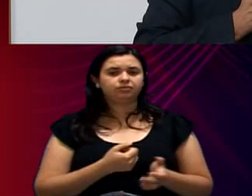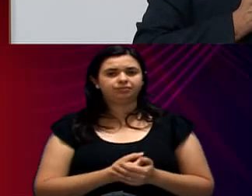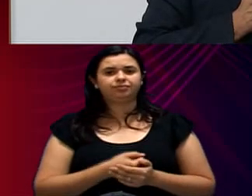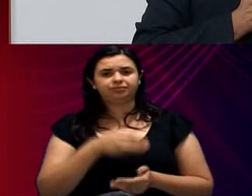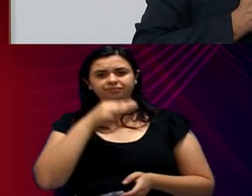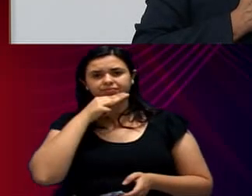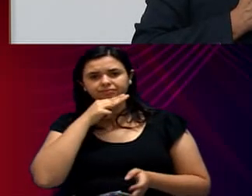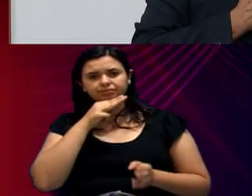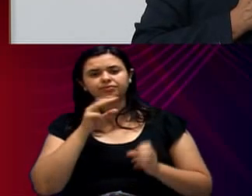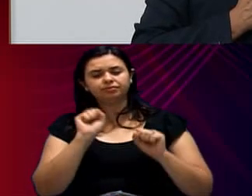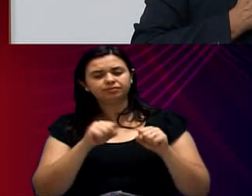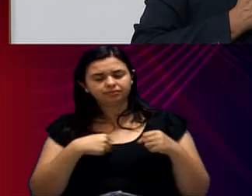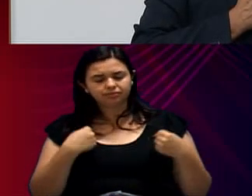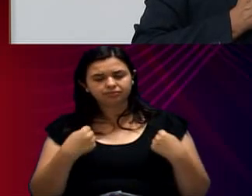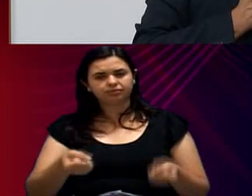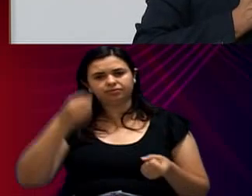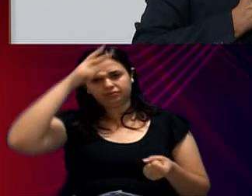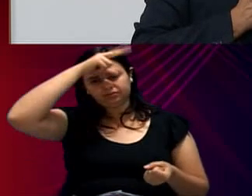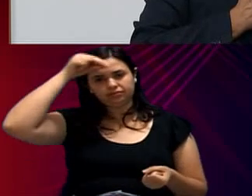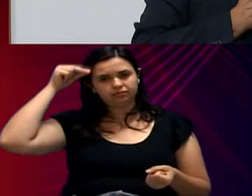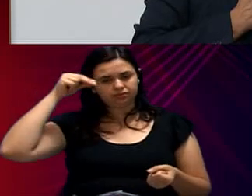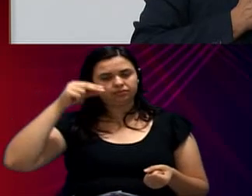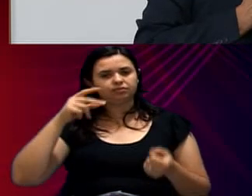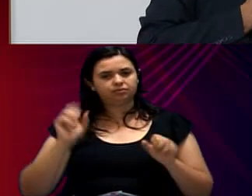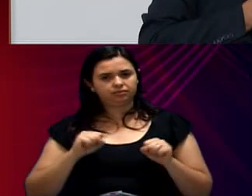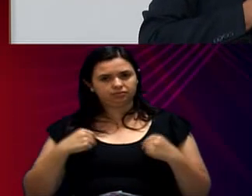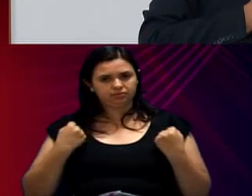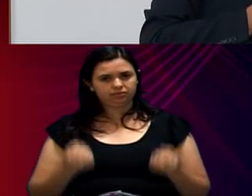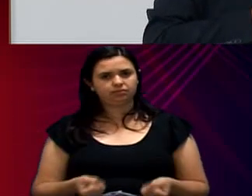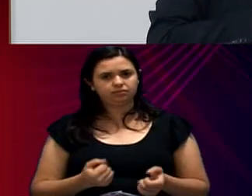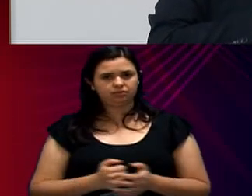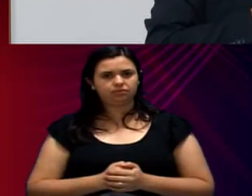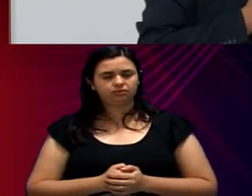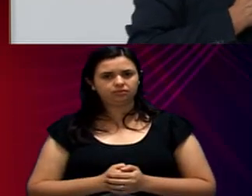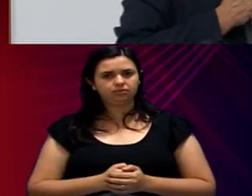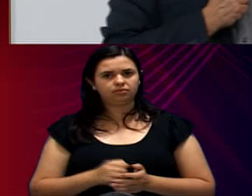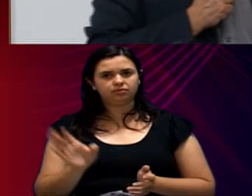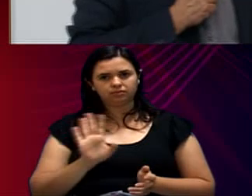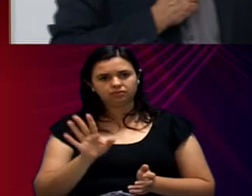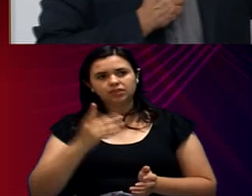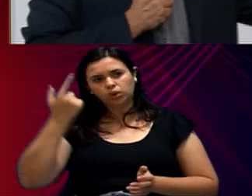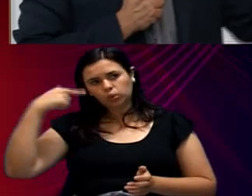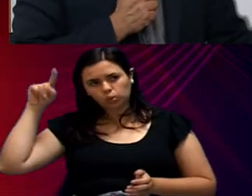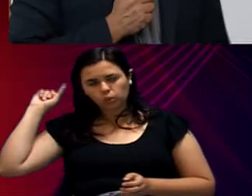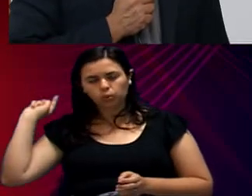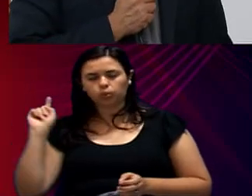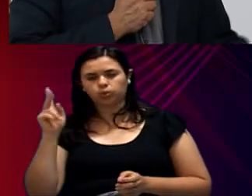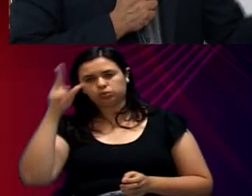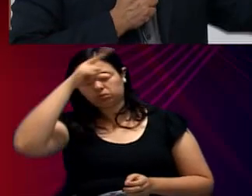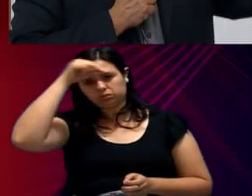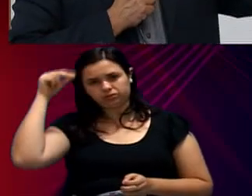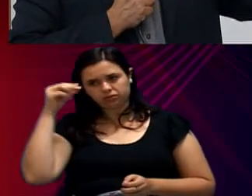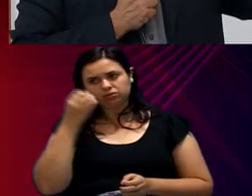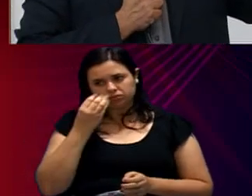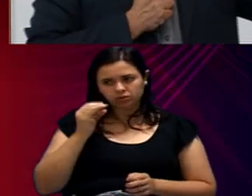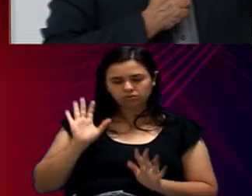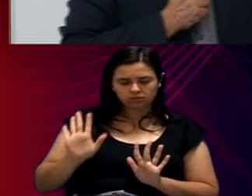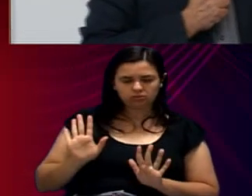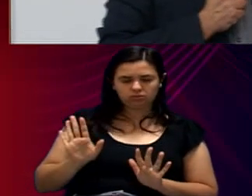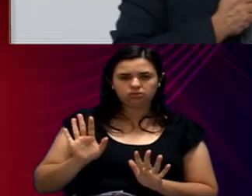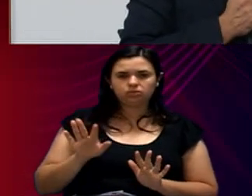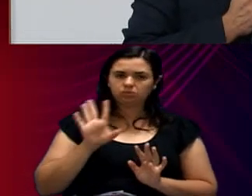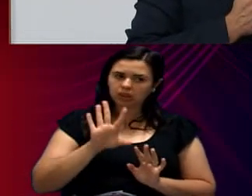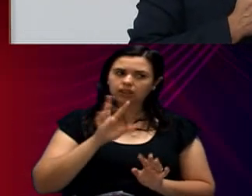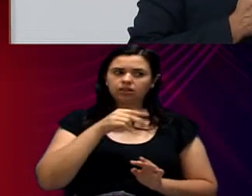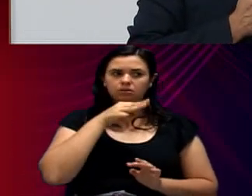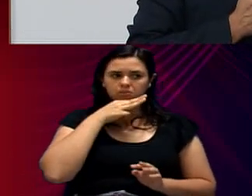sabe, vereador, você está indo com ele. Não, tá não, não, com não demérito aos não os outros prefeitos. Não, mas uma hoje, coisa que você pode falar, Sorocaba